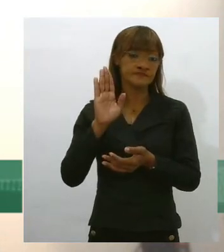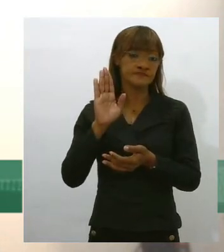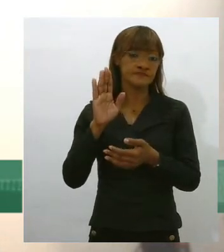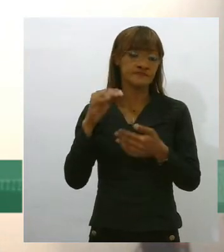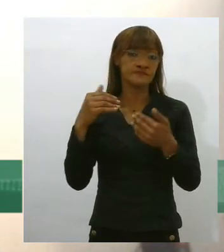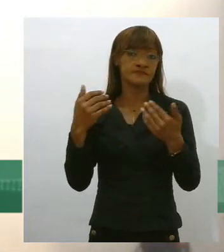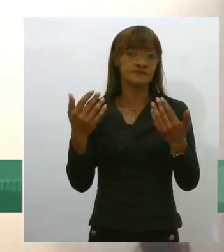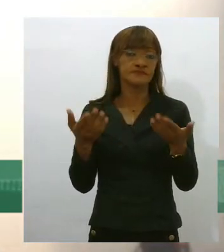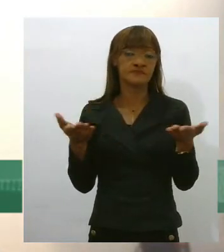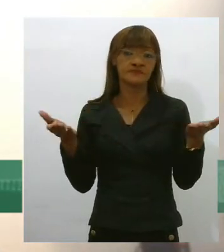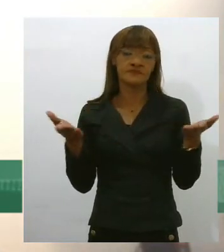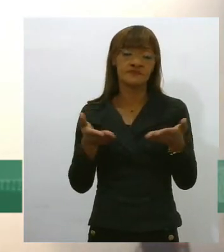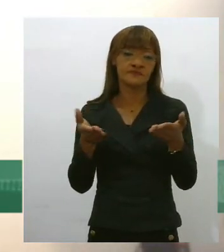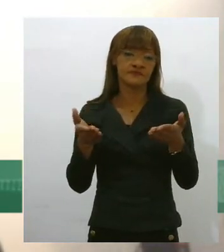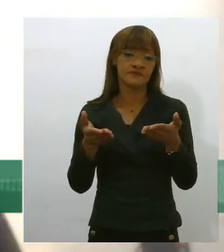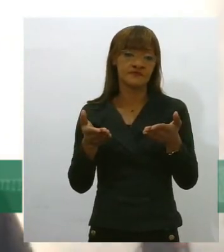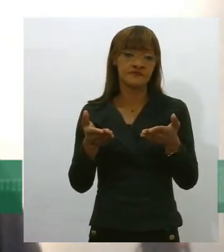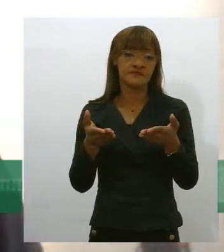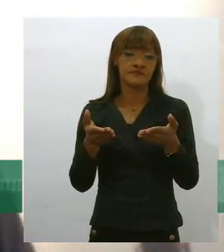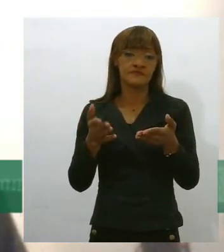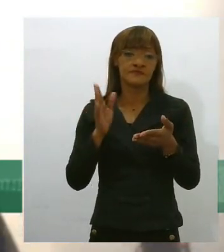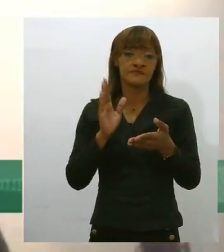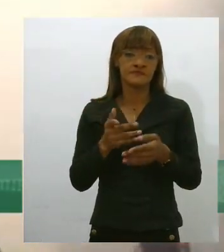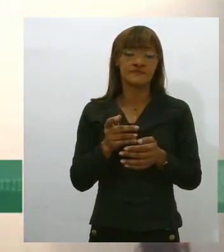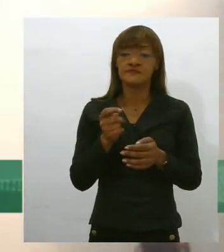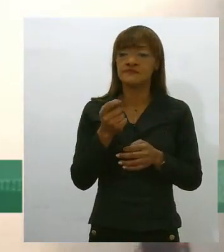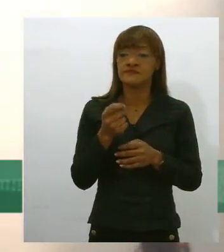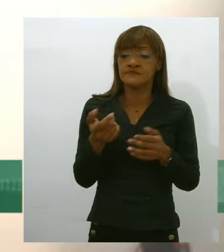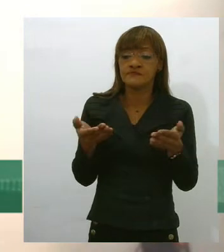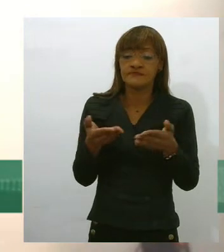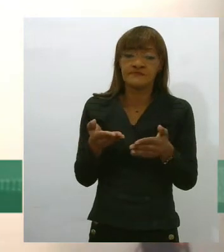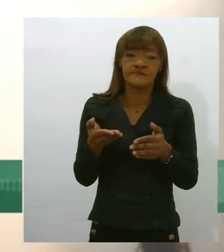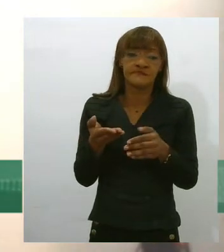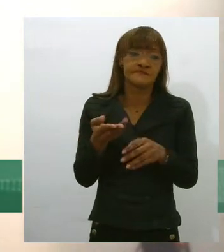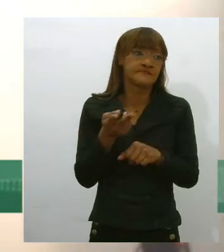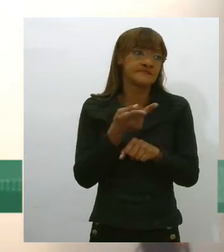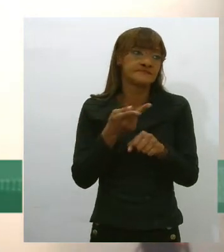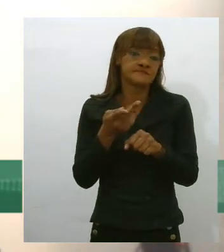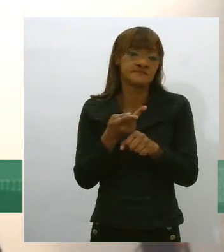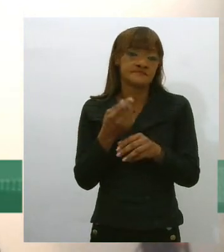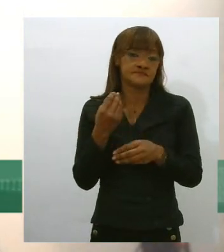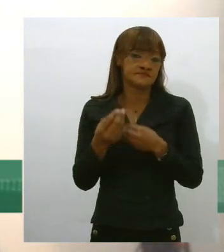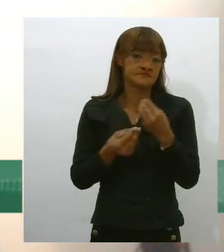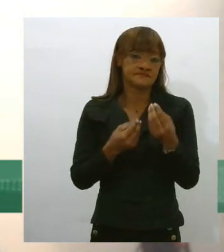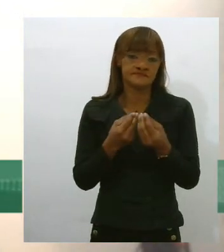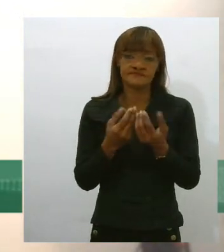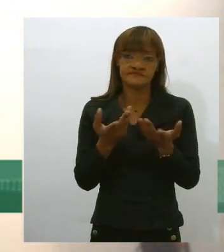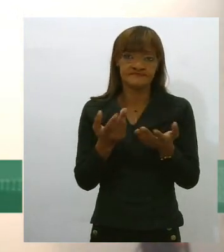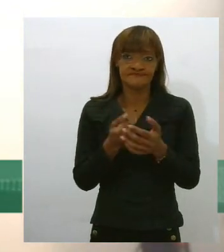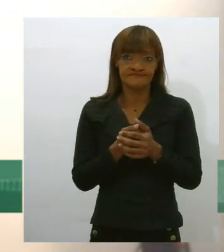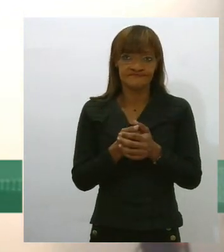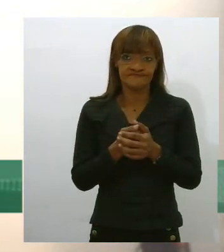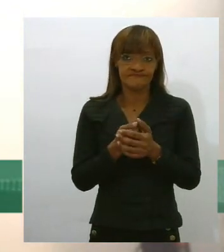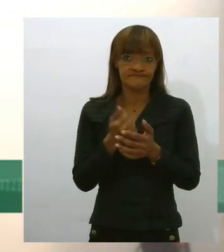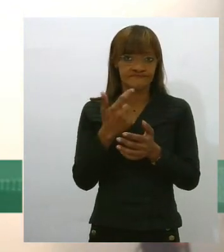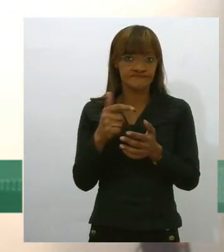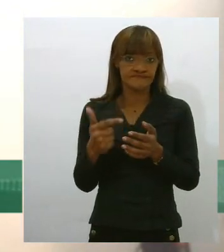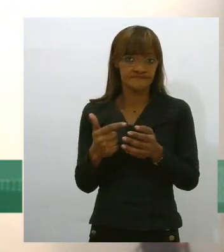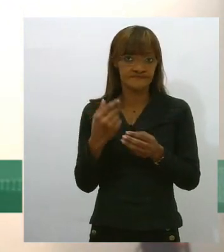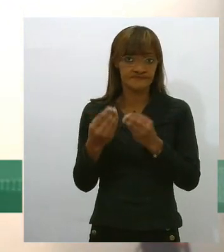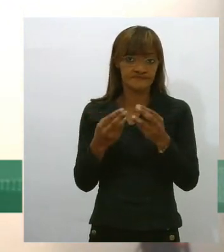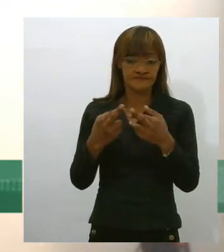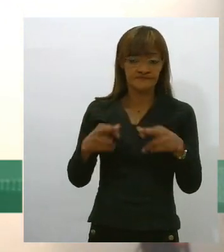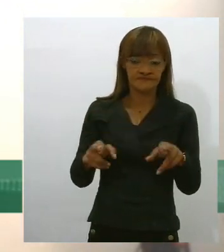pouco a procura por esses espaços agora nesse momento algum e Cutícula é mas o